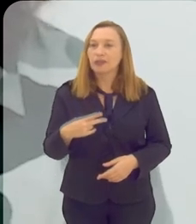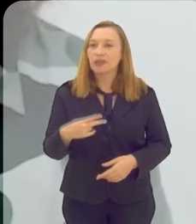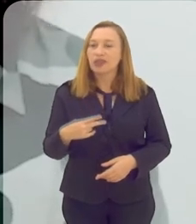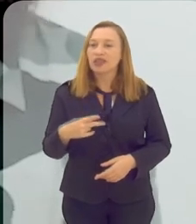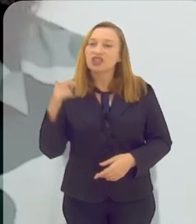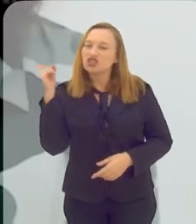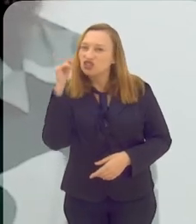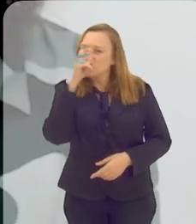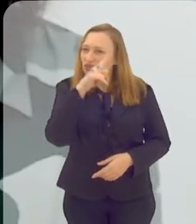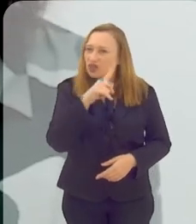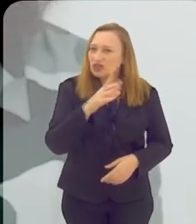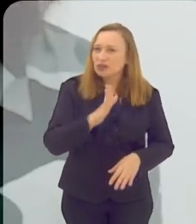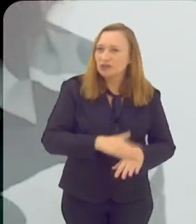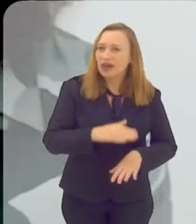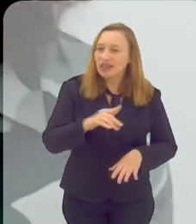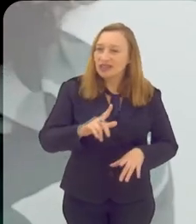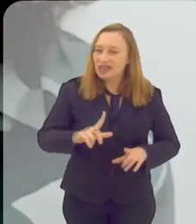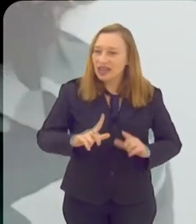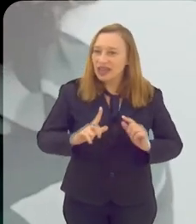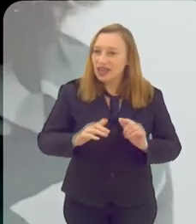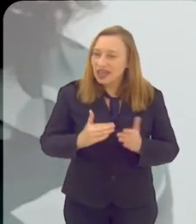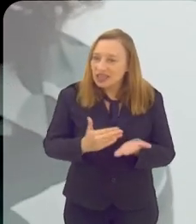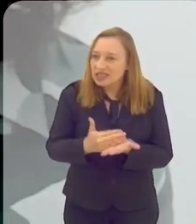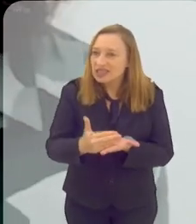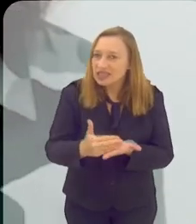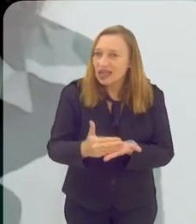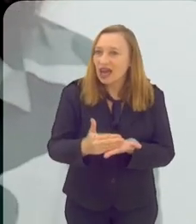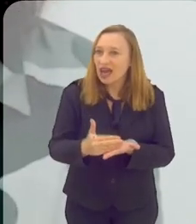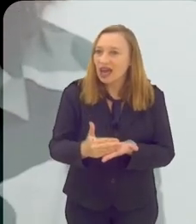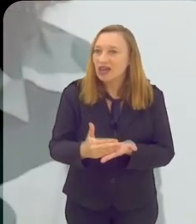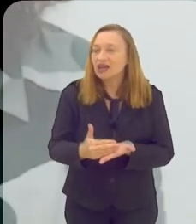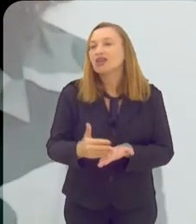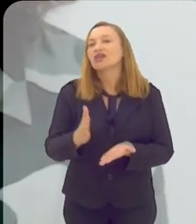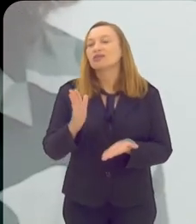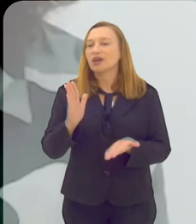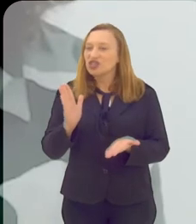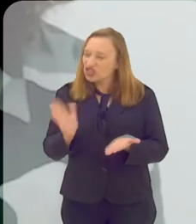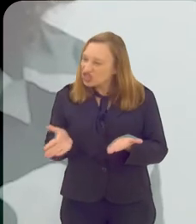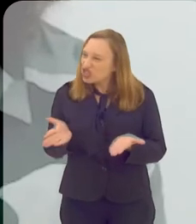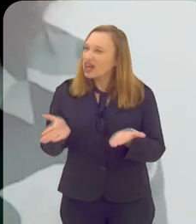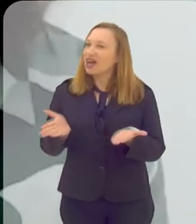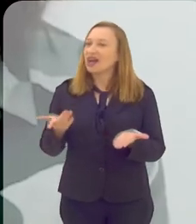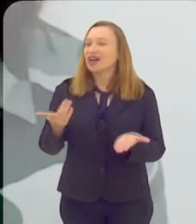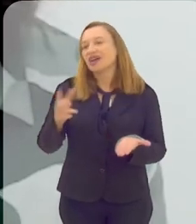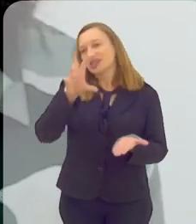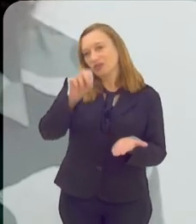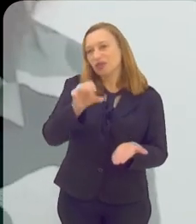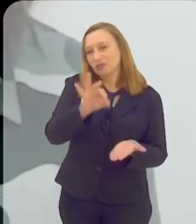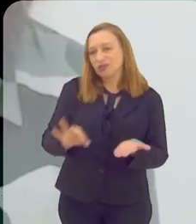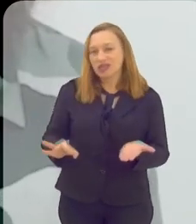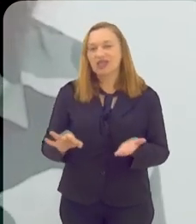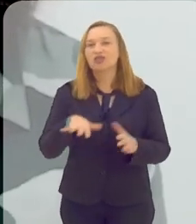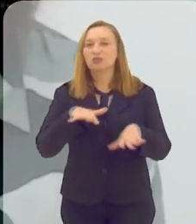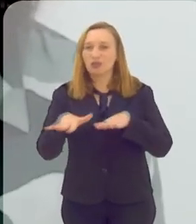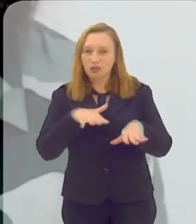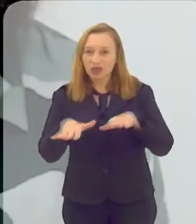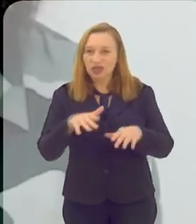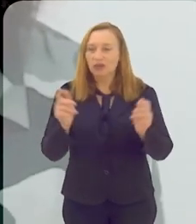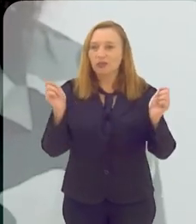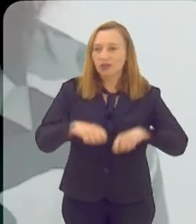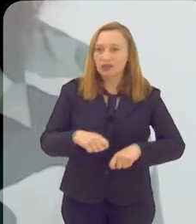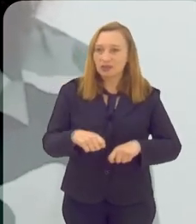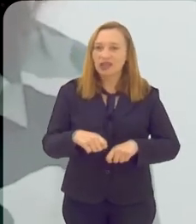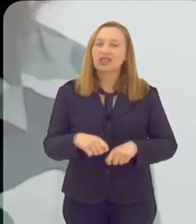que a parte mais difícil é dar o primeiro passo. Então, com o primeiro passo, a gente já tem 50%